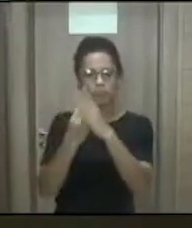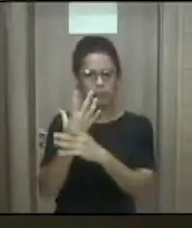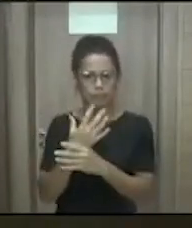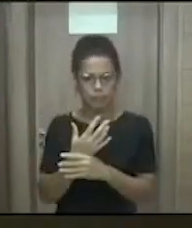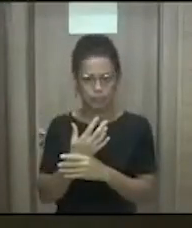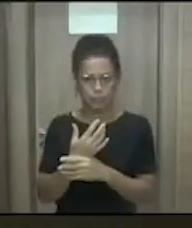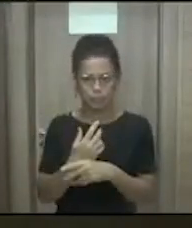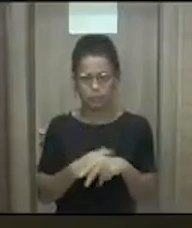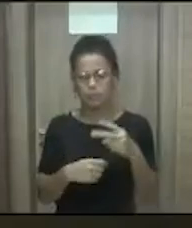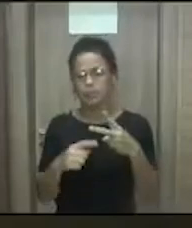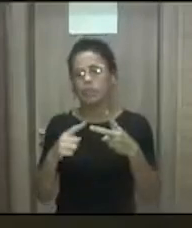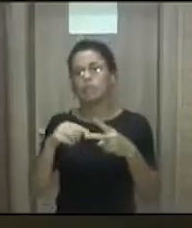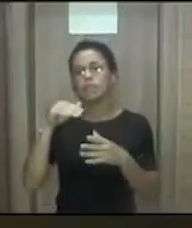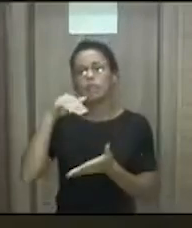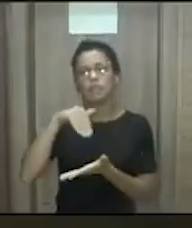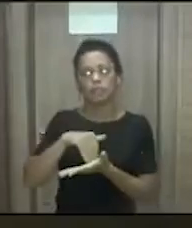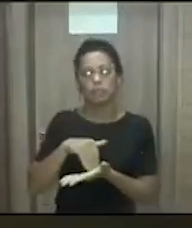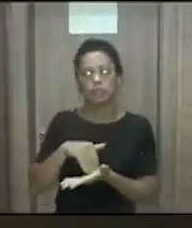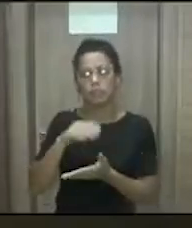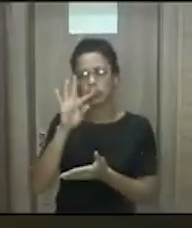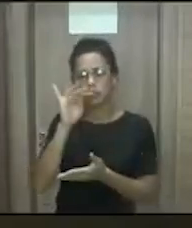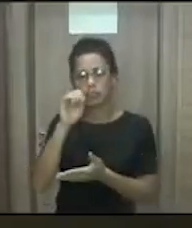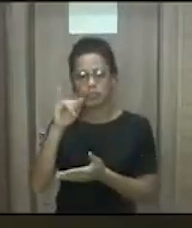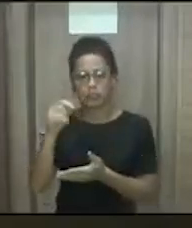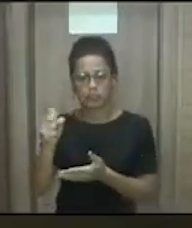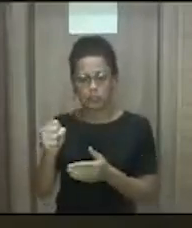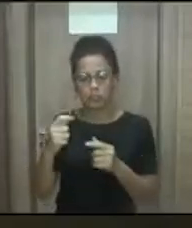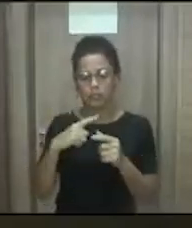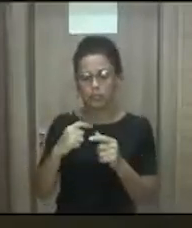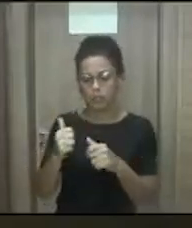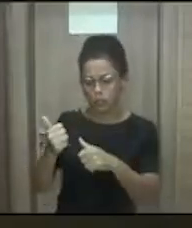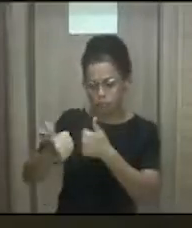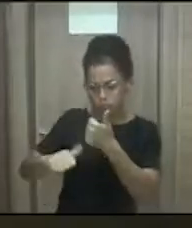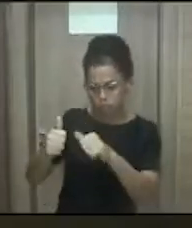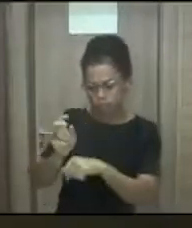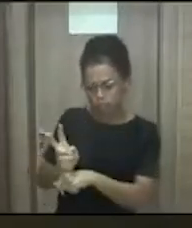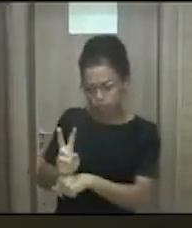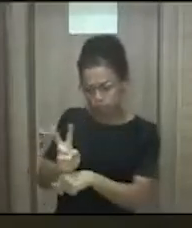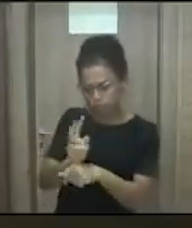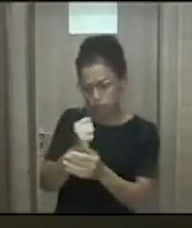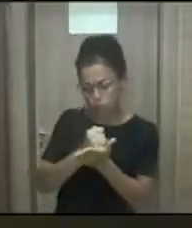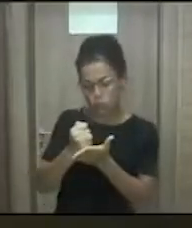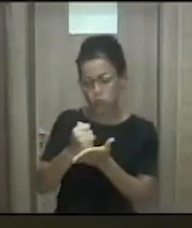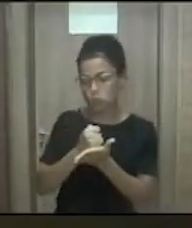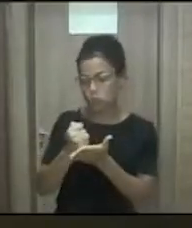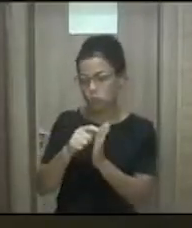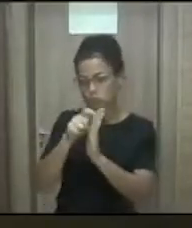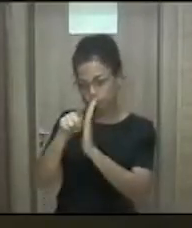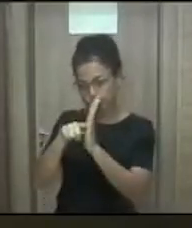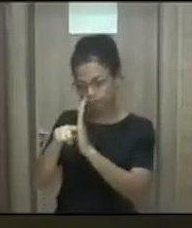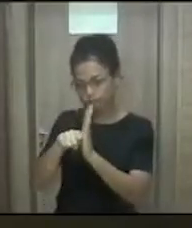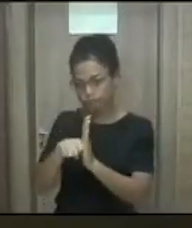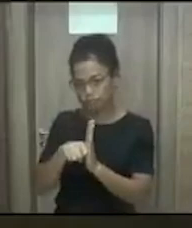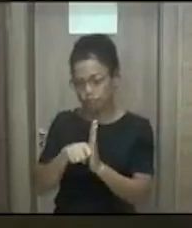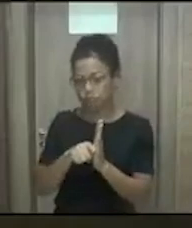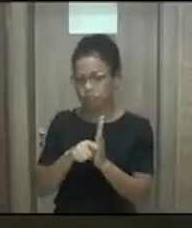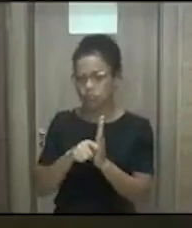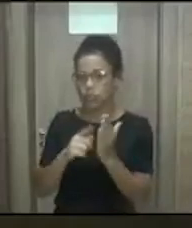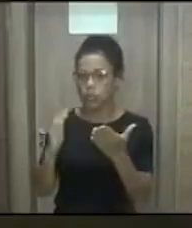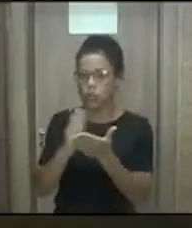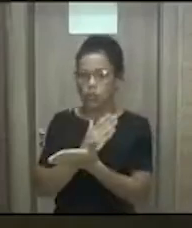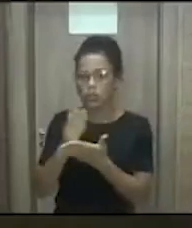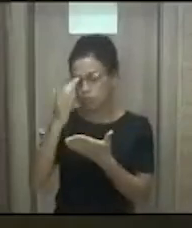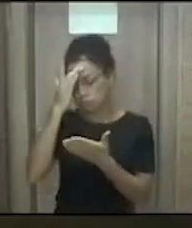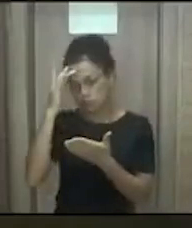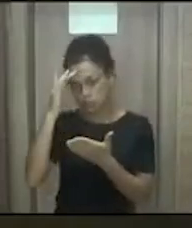por último, mesmo, Thaís, a questão do monitoramento dos contratos. Alguém mencionou alguma coisa dessa